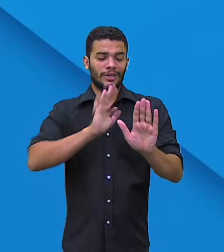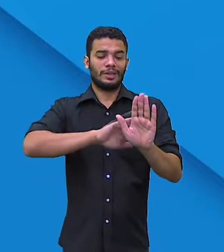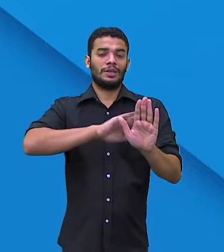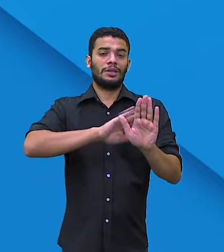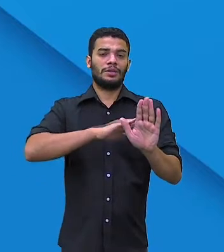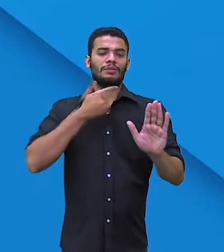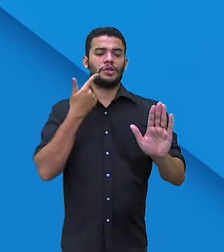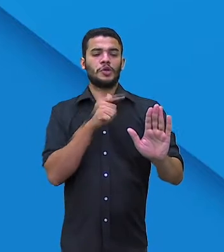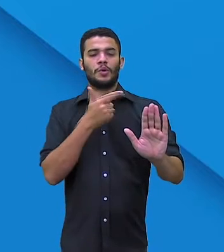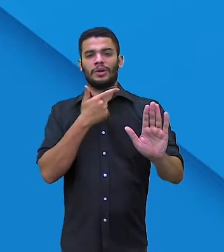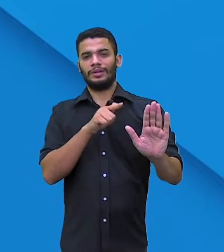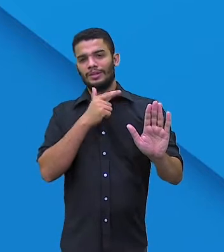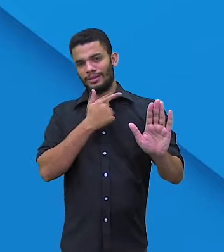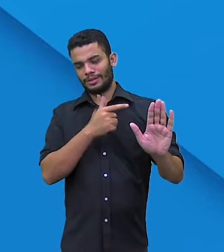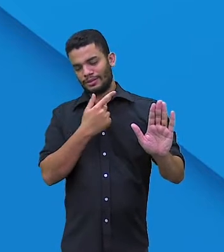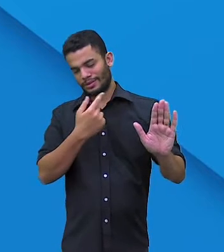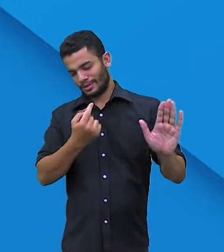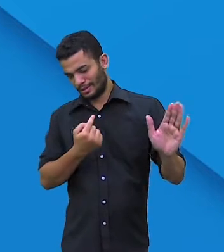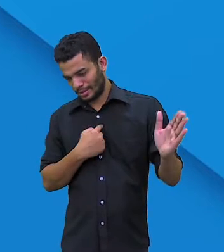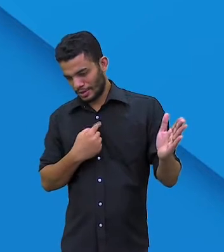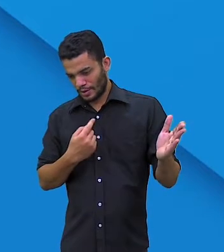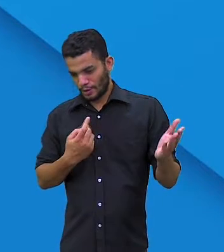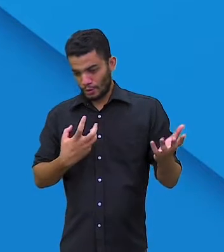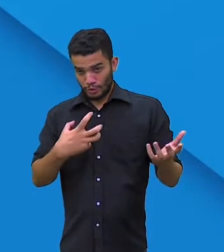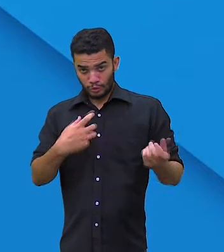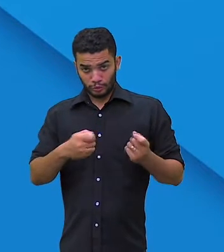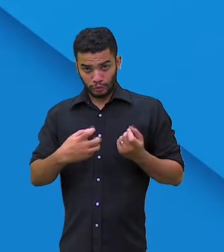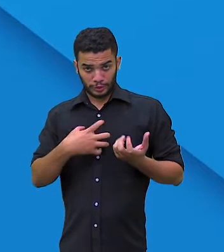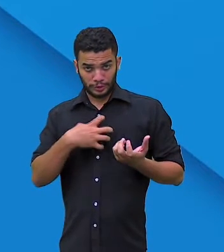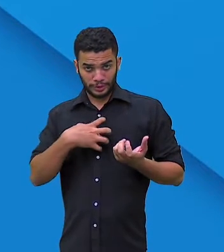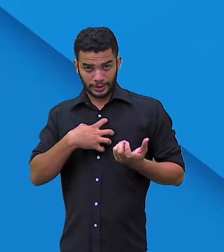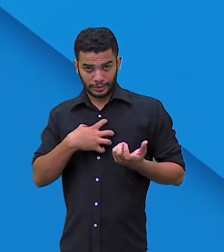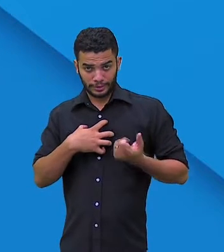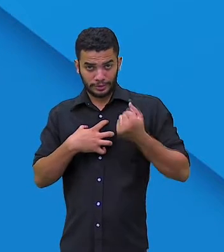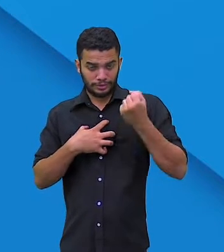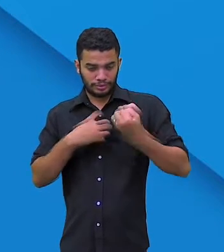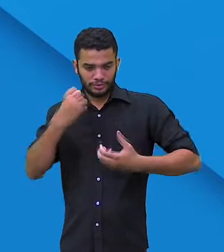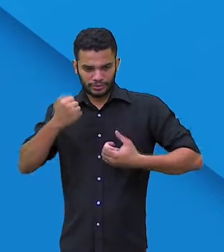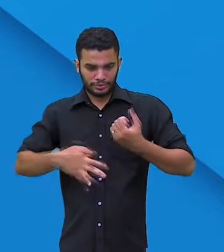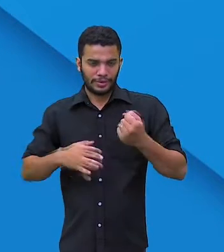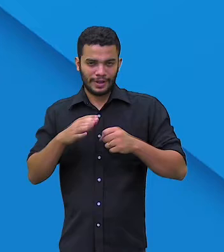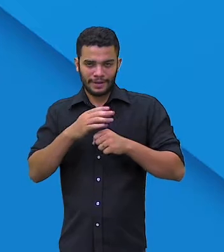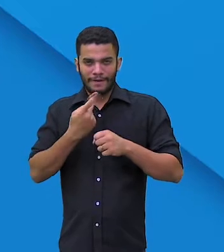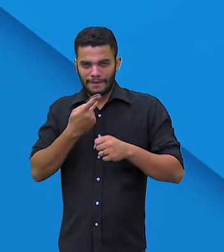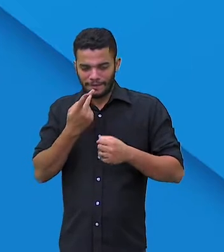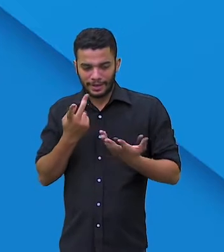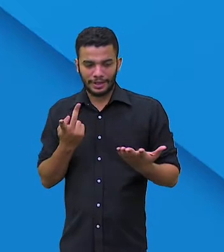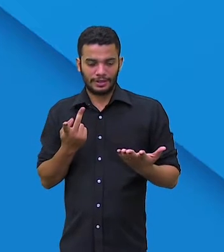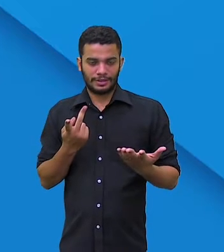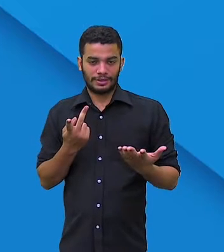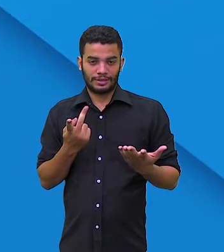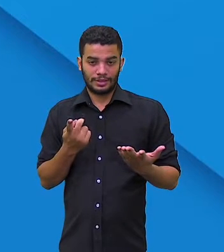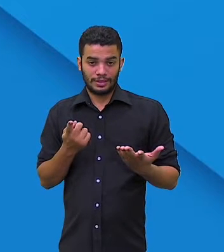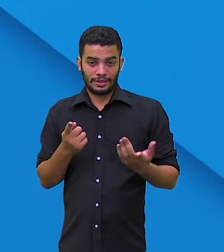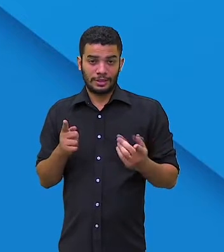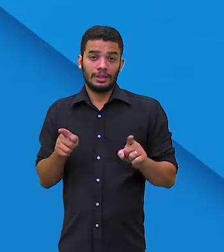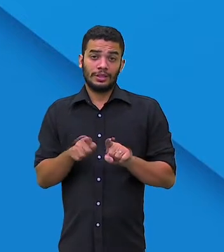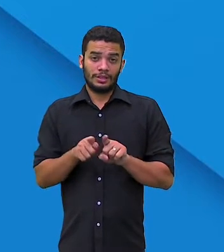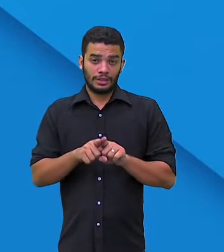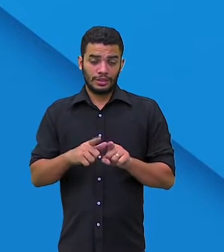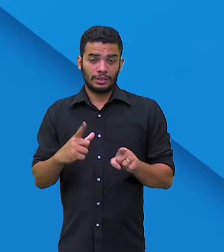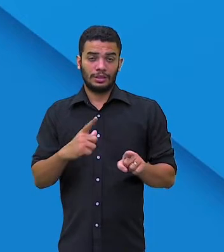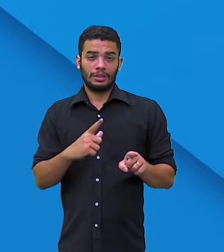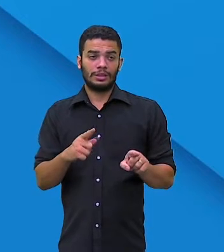escritos na primeira, na terceira pessoa. Já estou falando um pouquinho aí dessas características, tá, estudantes? Tem essa linguagem